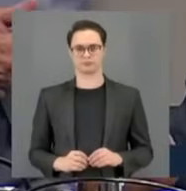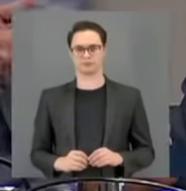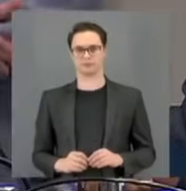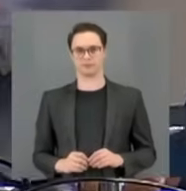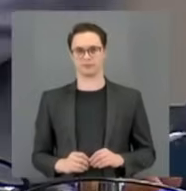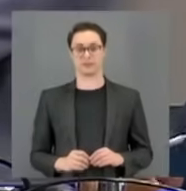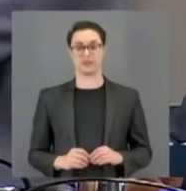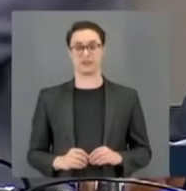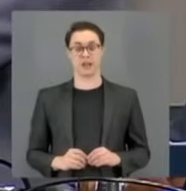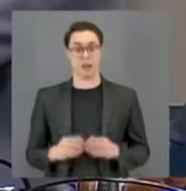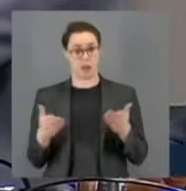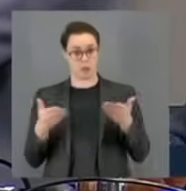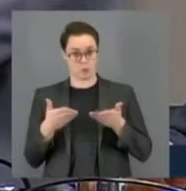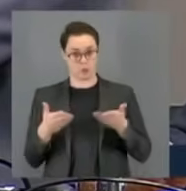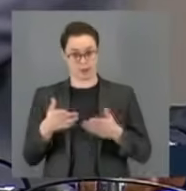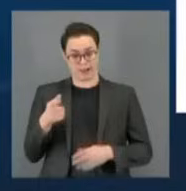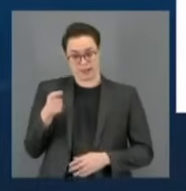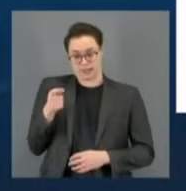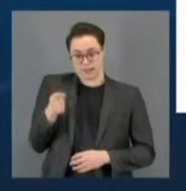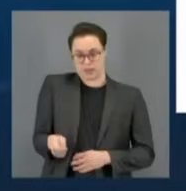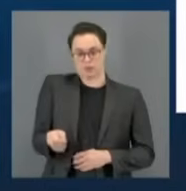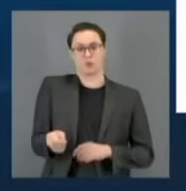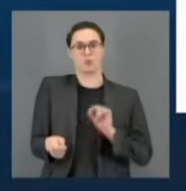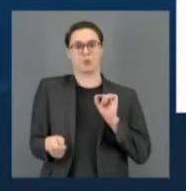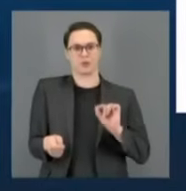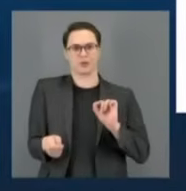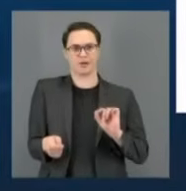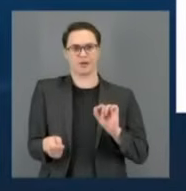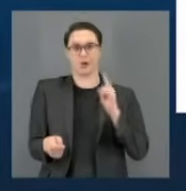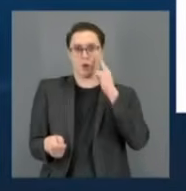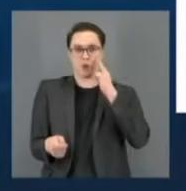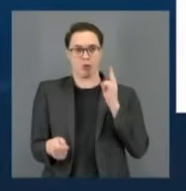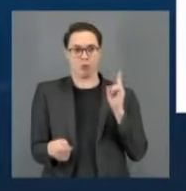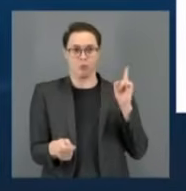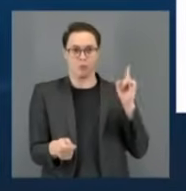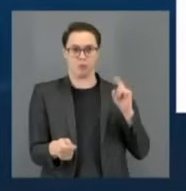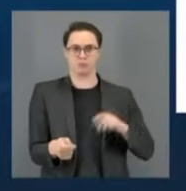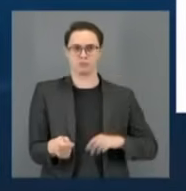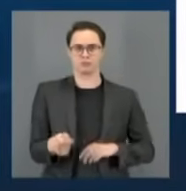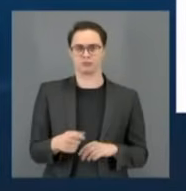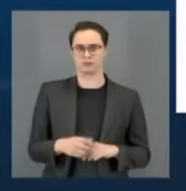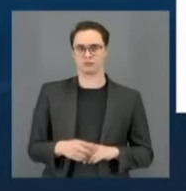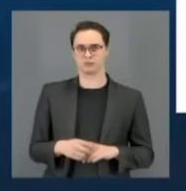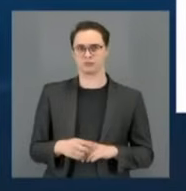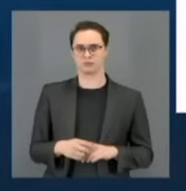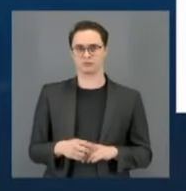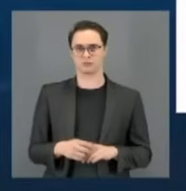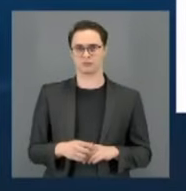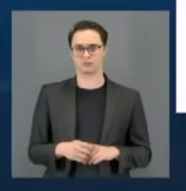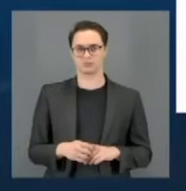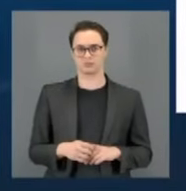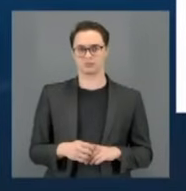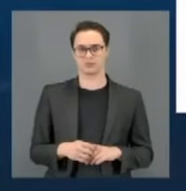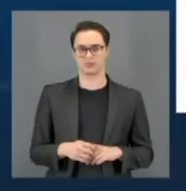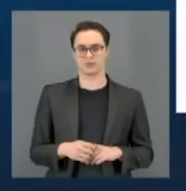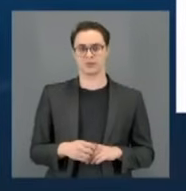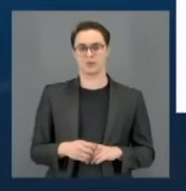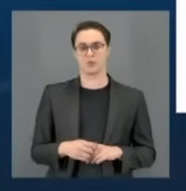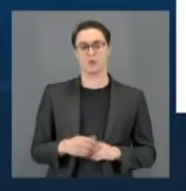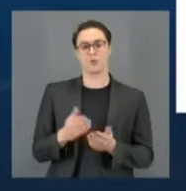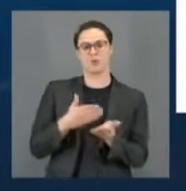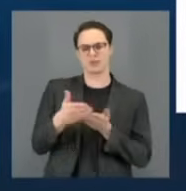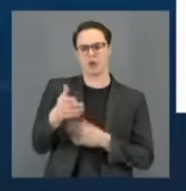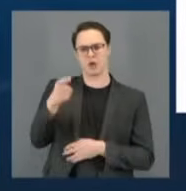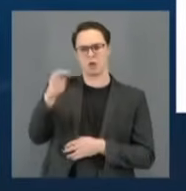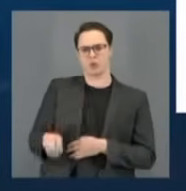decidiu liberar agora também, a partir dessa decisão do presidente da Câmara, de liberar um julgamento de uma